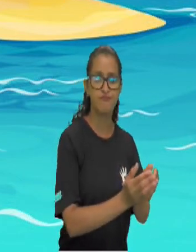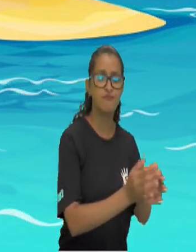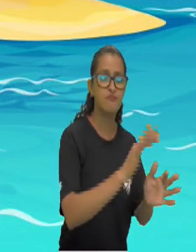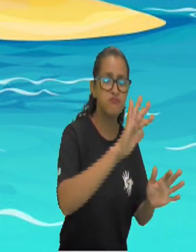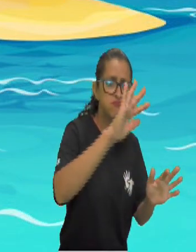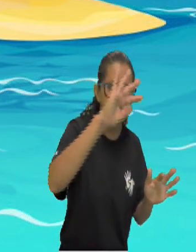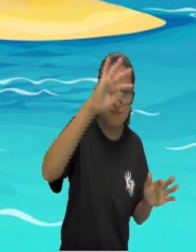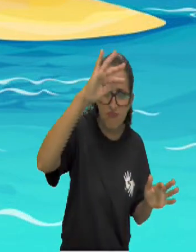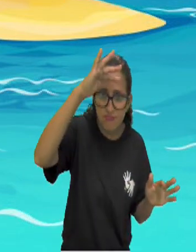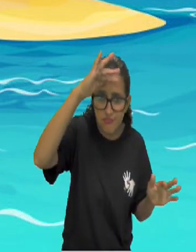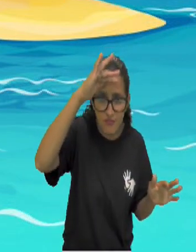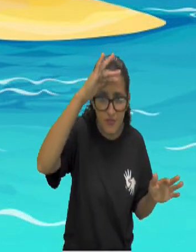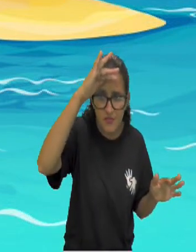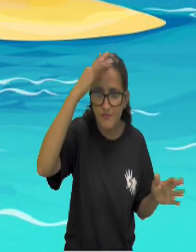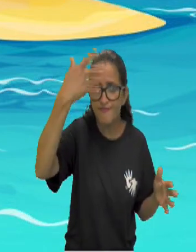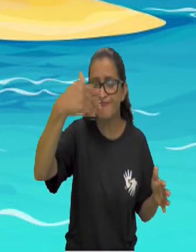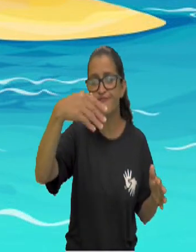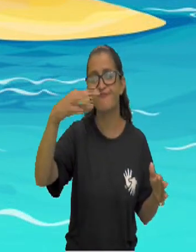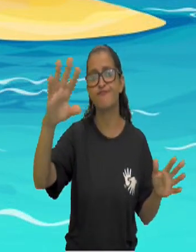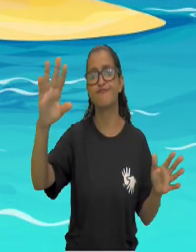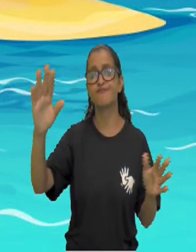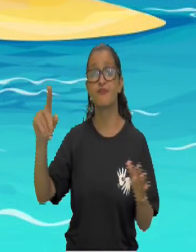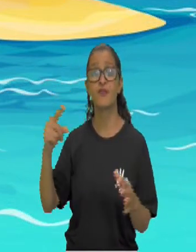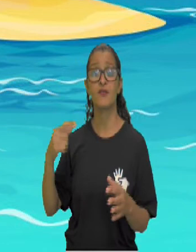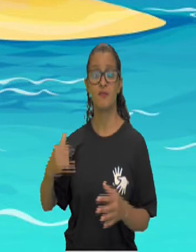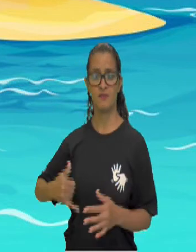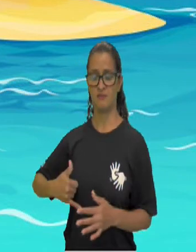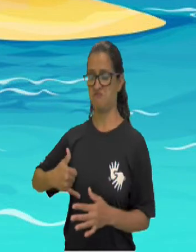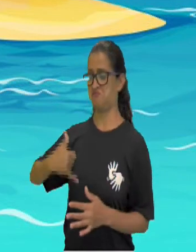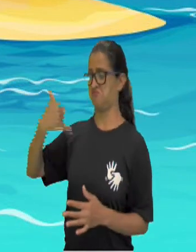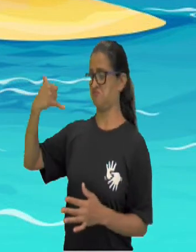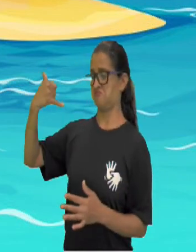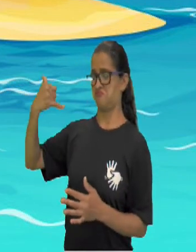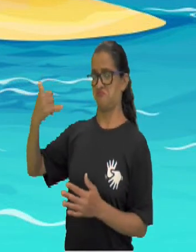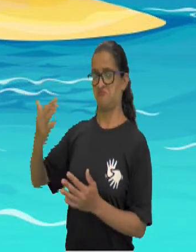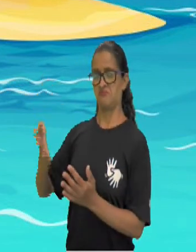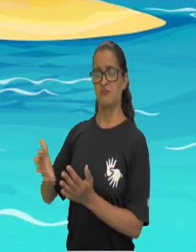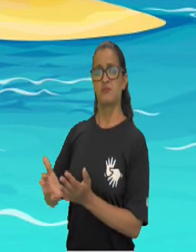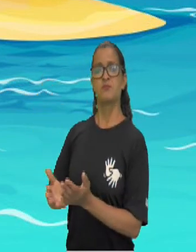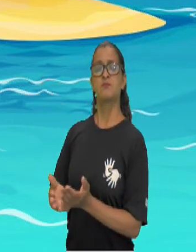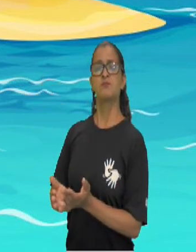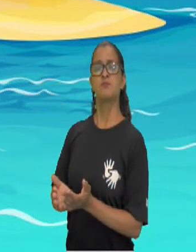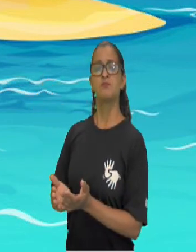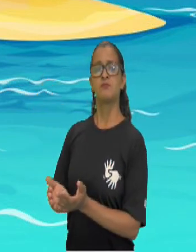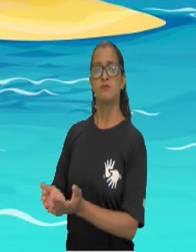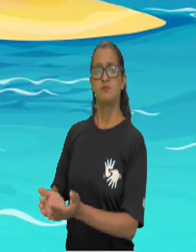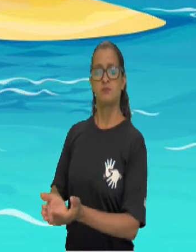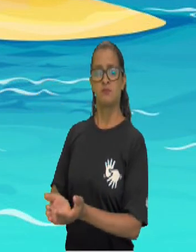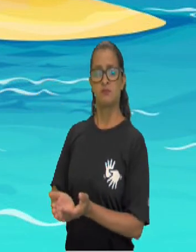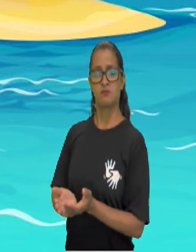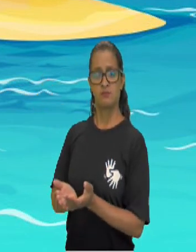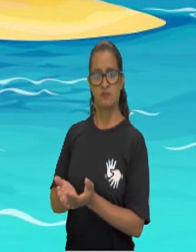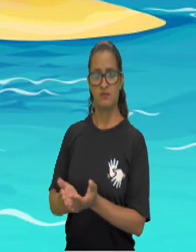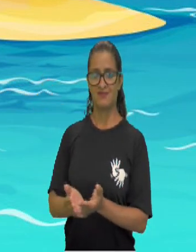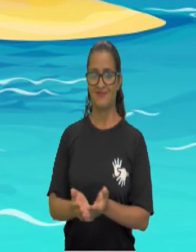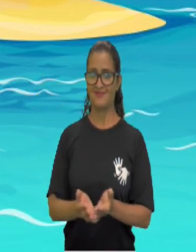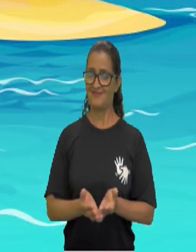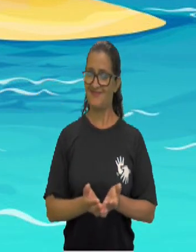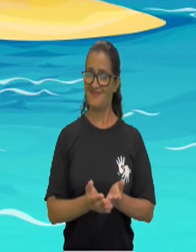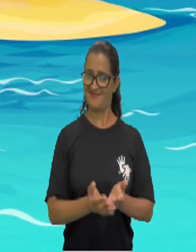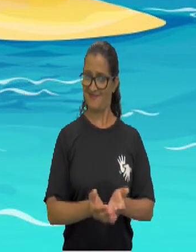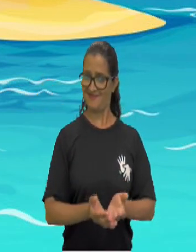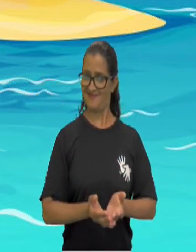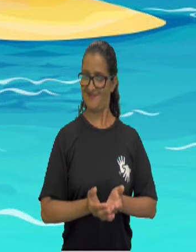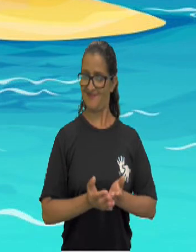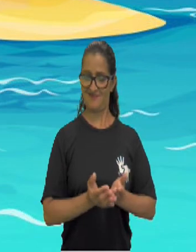sumir no horizonte. Veio a vaidade. A vaidade toda sorridente, toda maquiada,